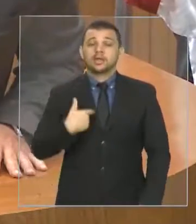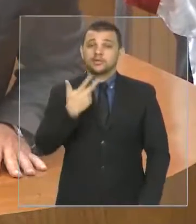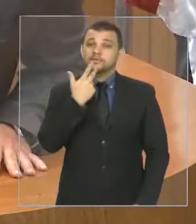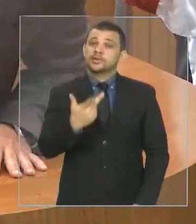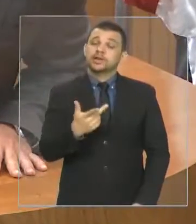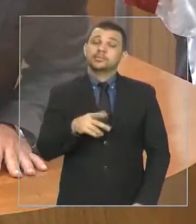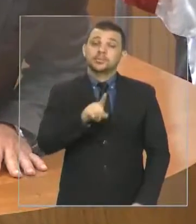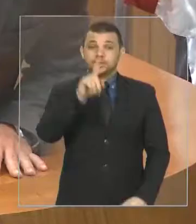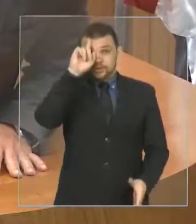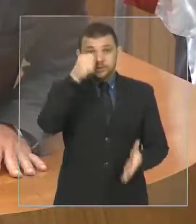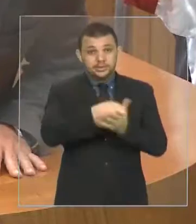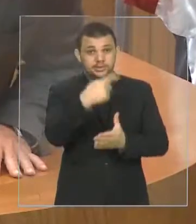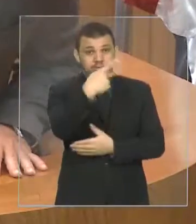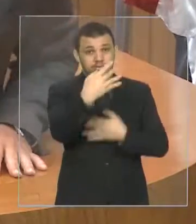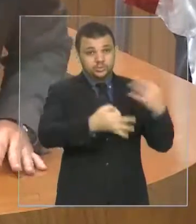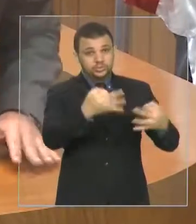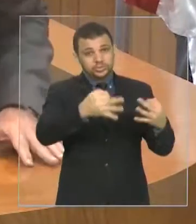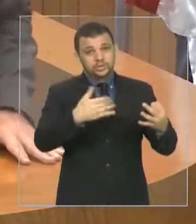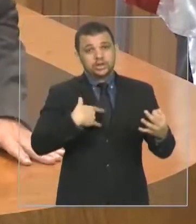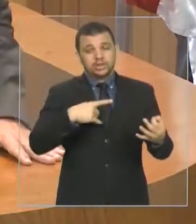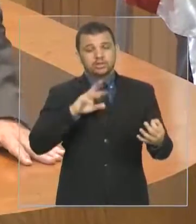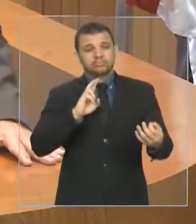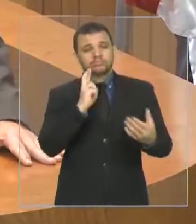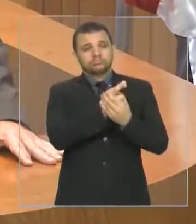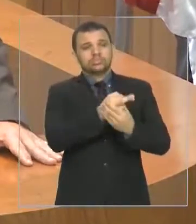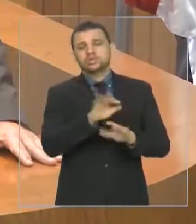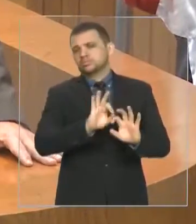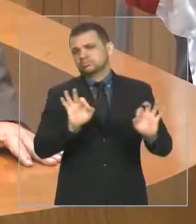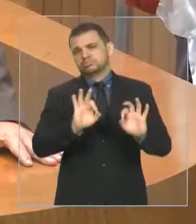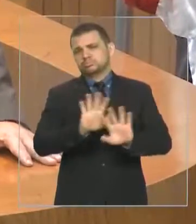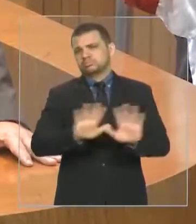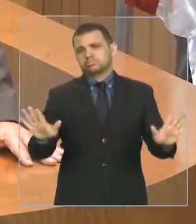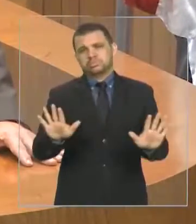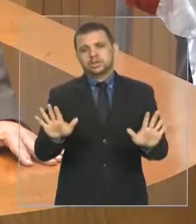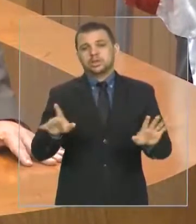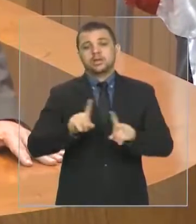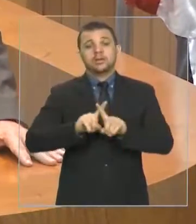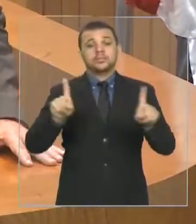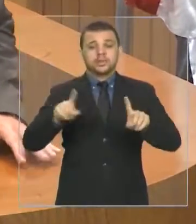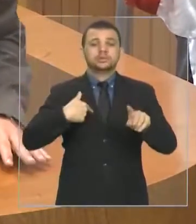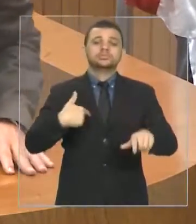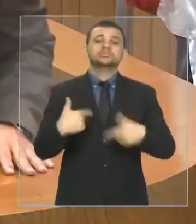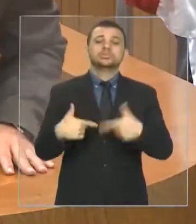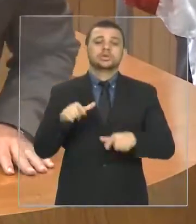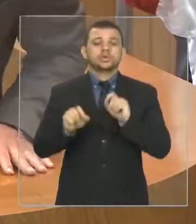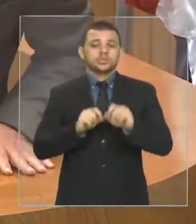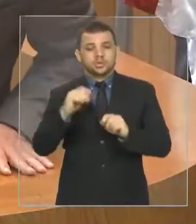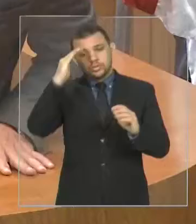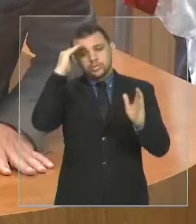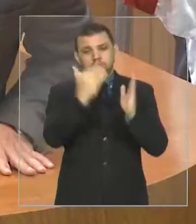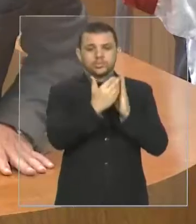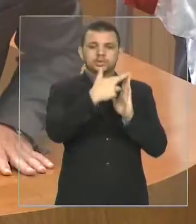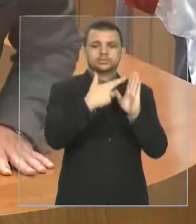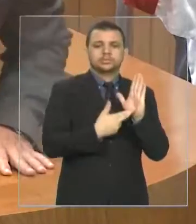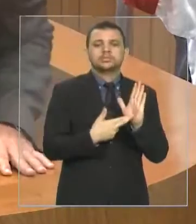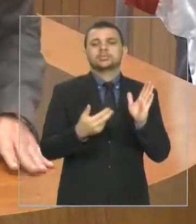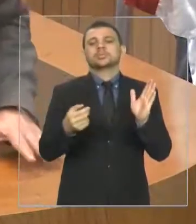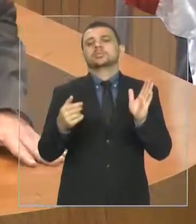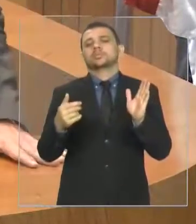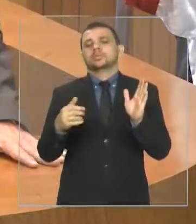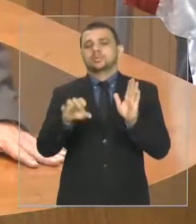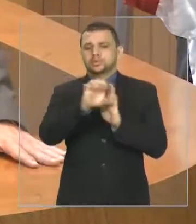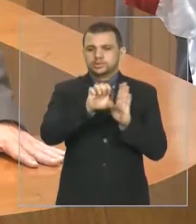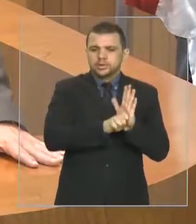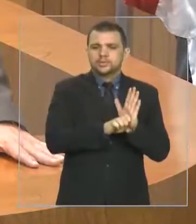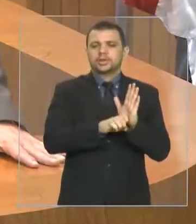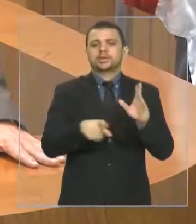atuando em consonância com o Estatuto do Torcedor, com o Regulamento Geral das Competições e com o Profut, que vem a ser a